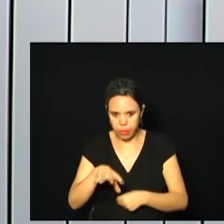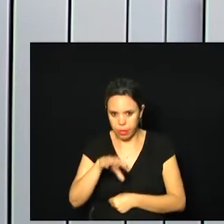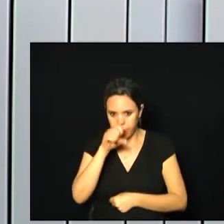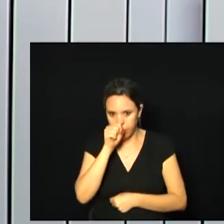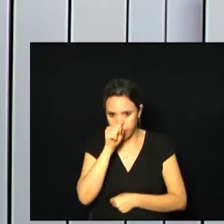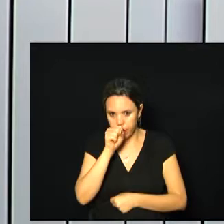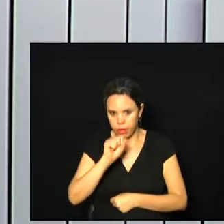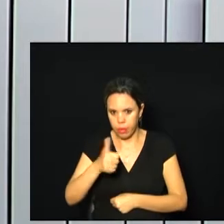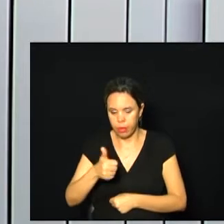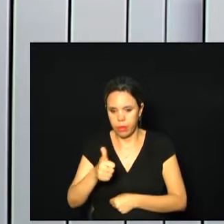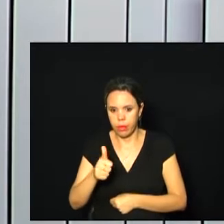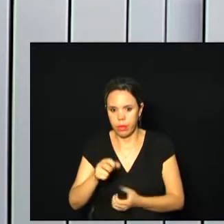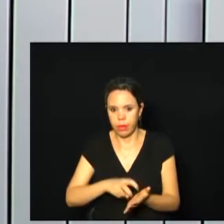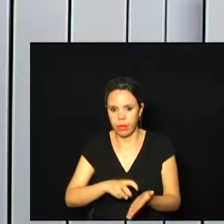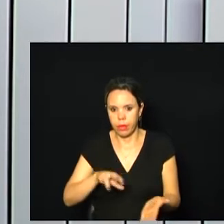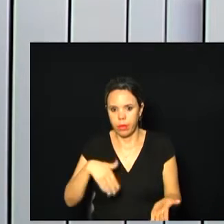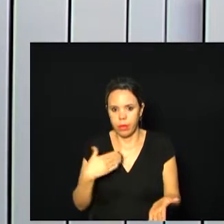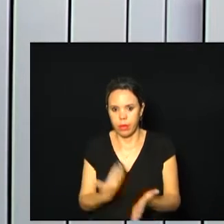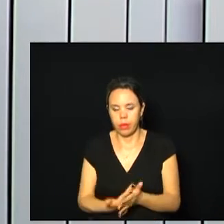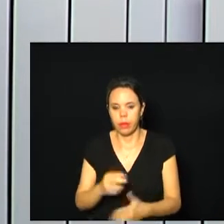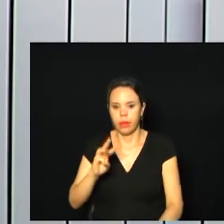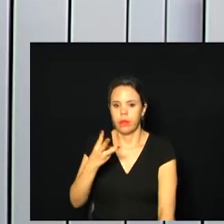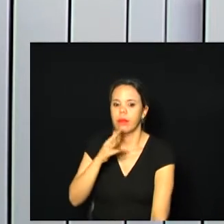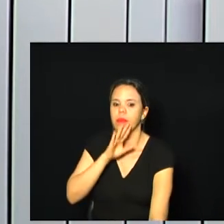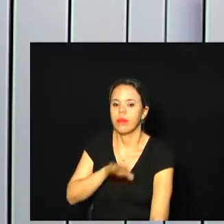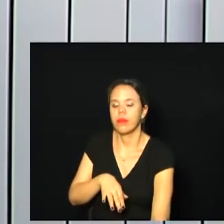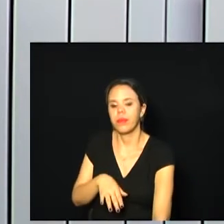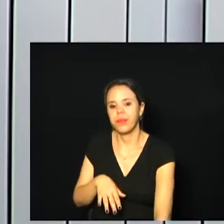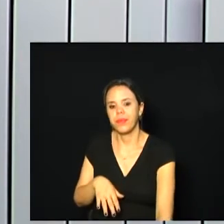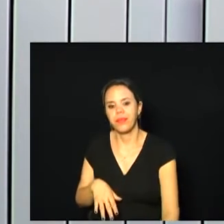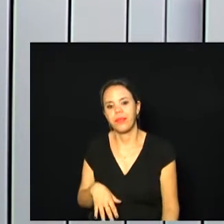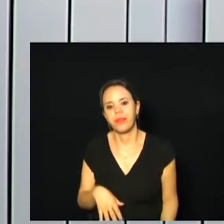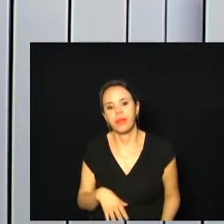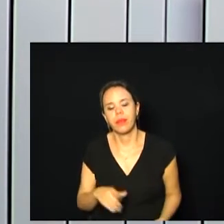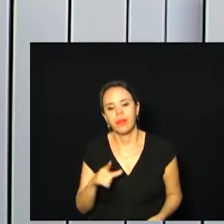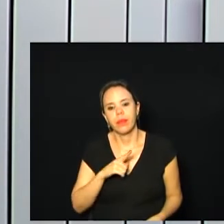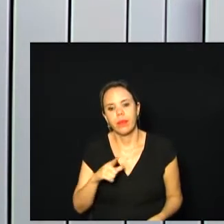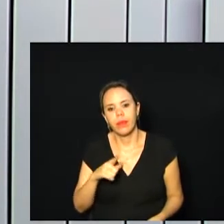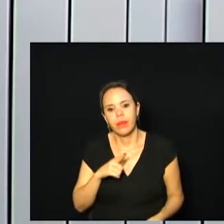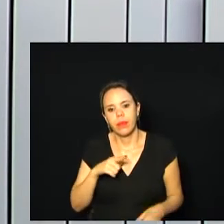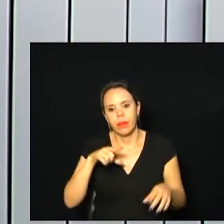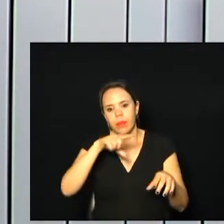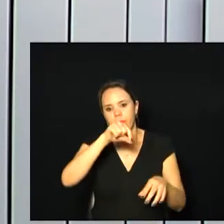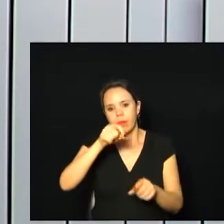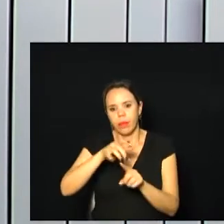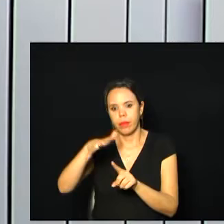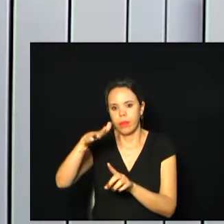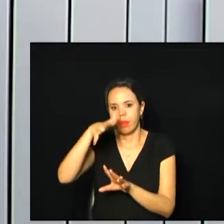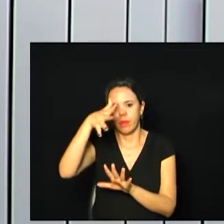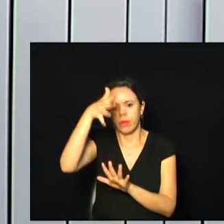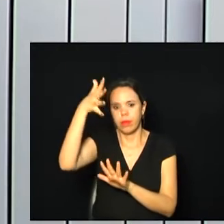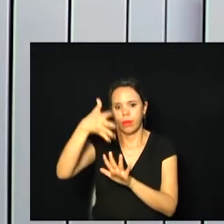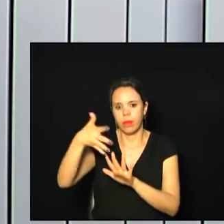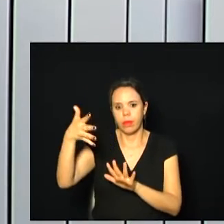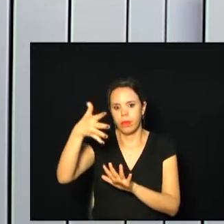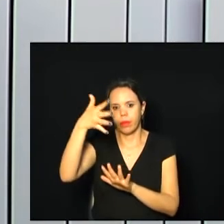livre entre 11 horas da manhã e 3 horas da tarde. Tem que umidificar o ambiente por meio de